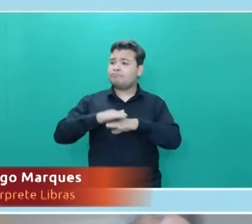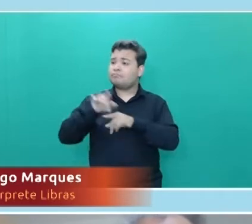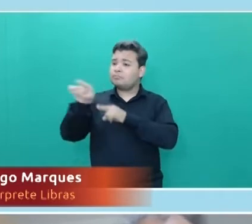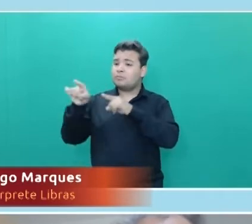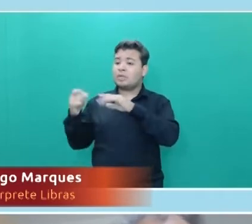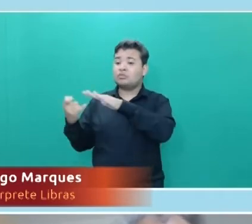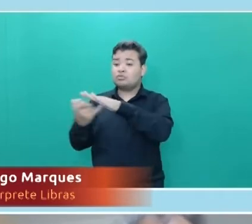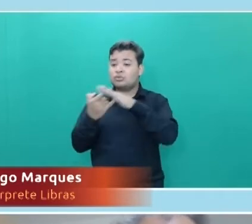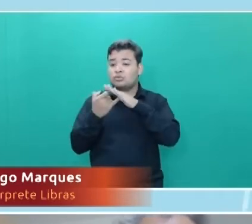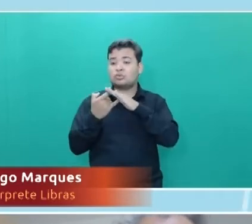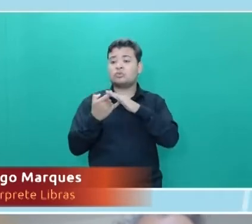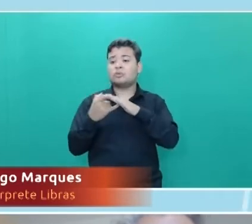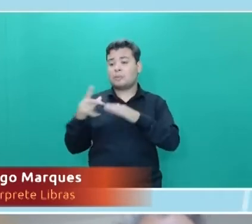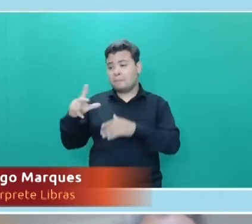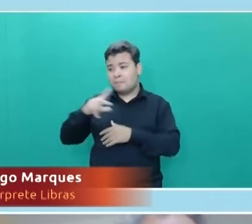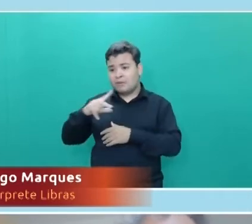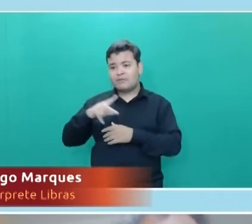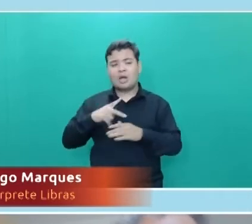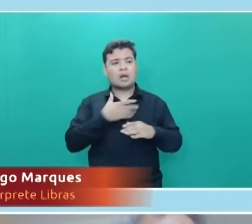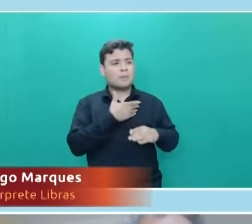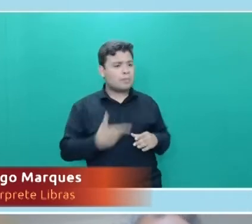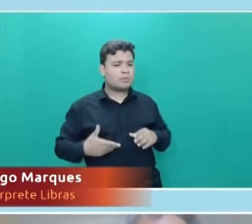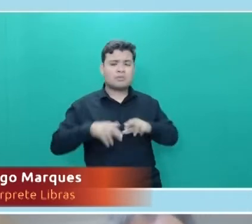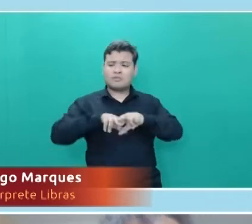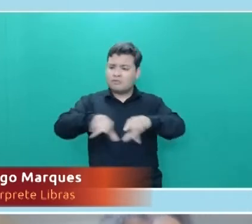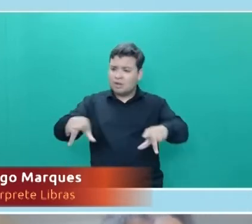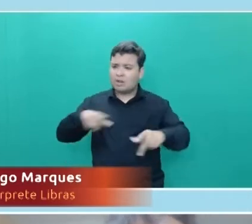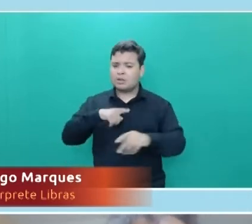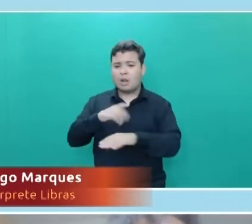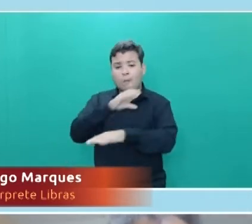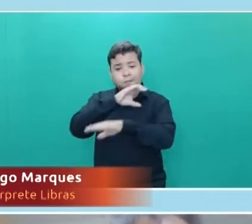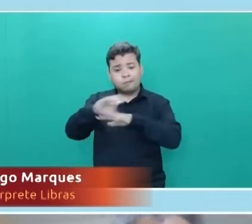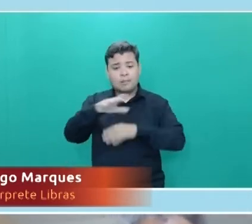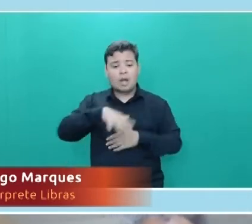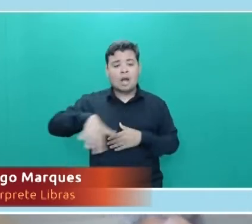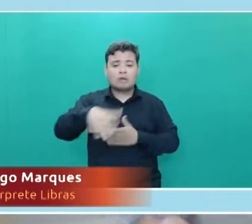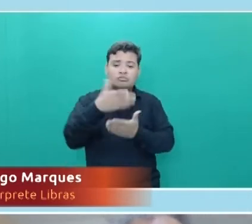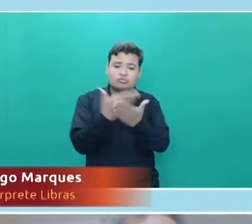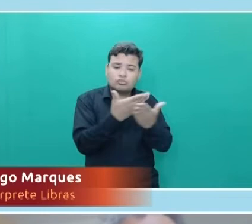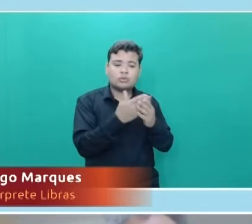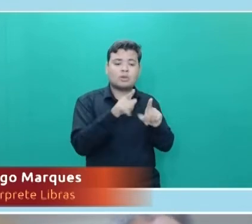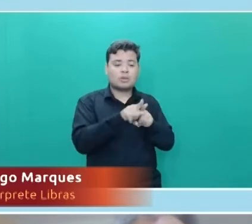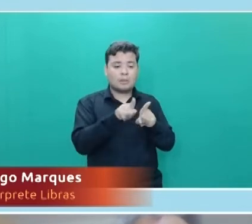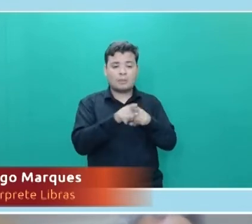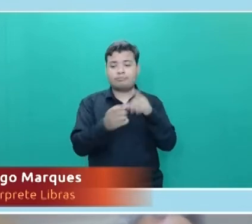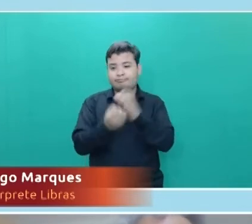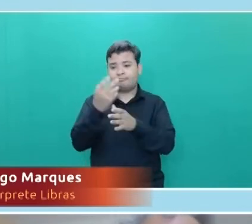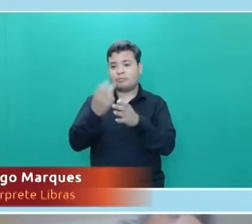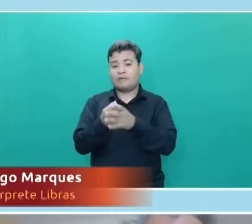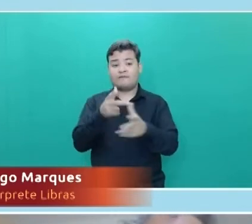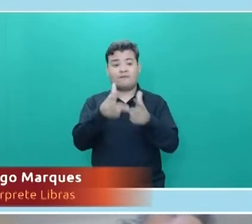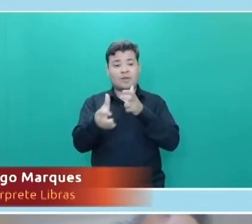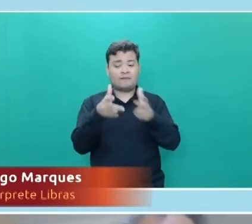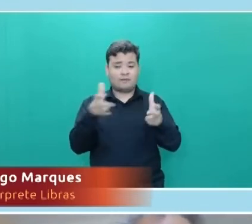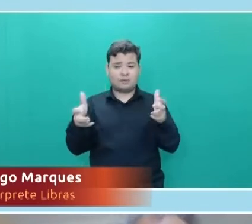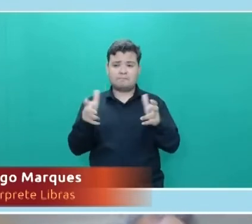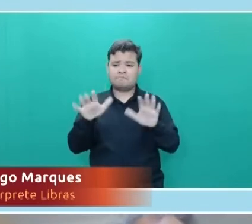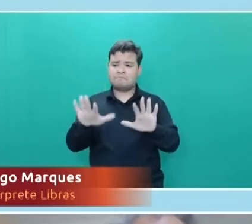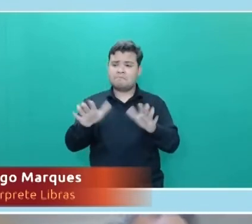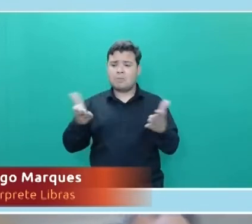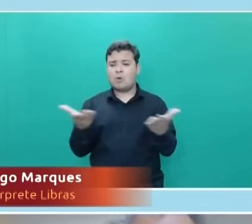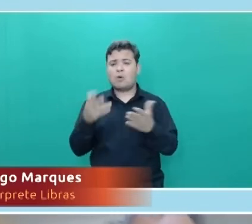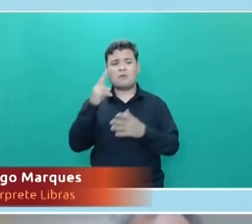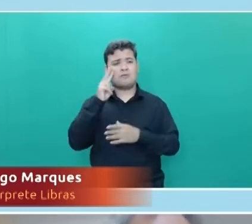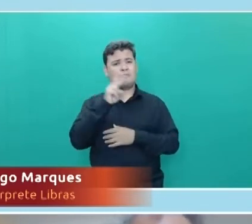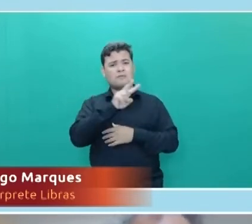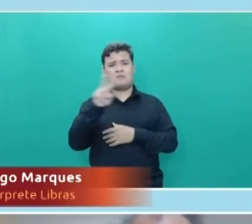instituições privadas, que investem, né, em estudos e na produção de vacina. E aí a gente tem um cenário que fala que a vacina